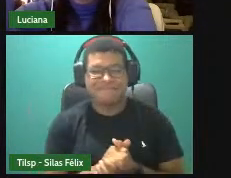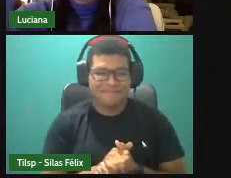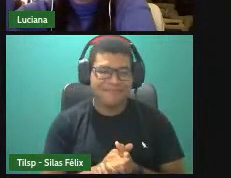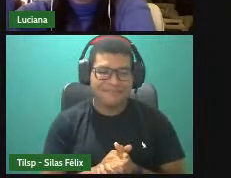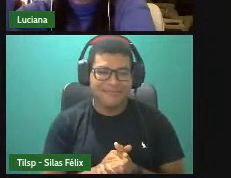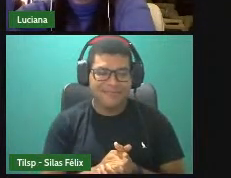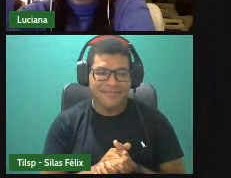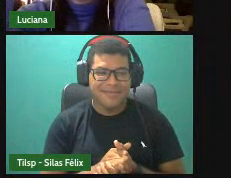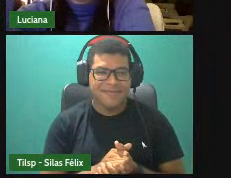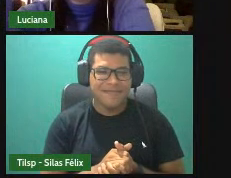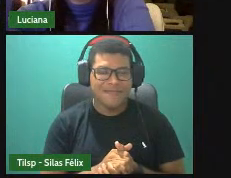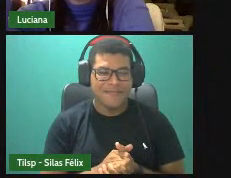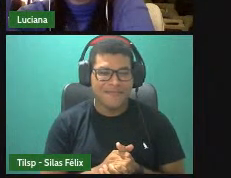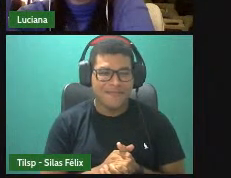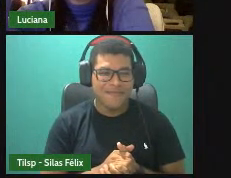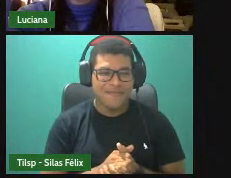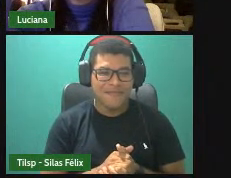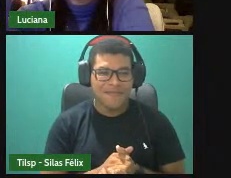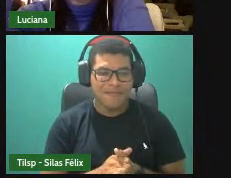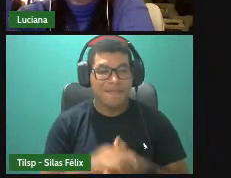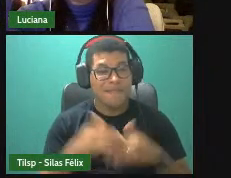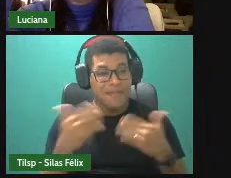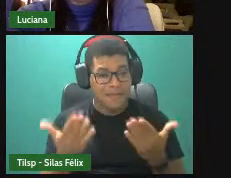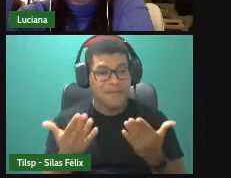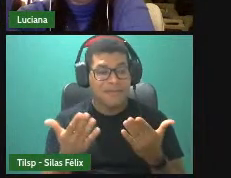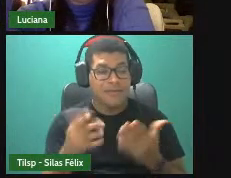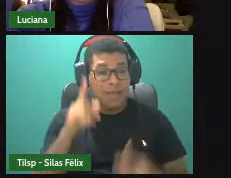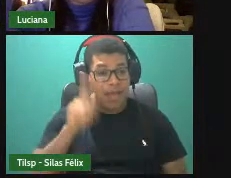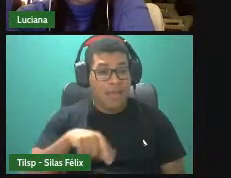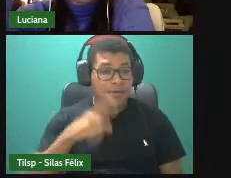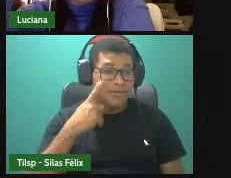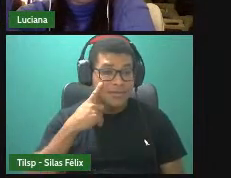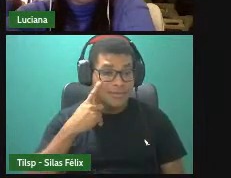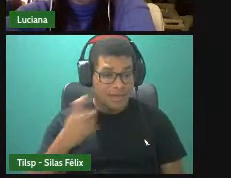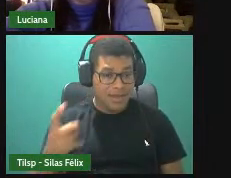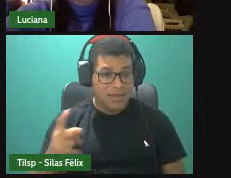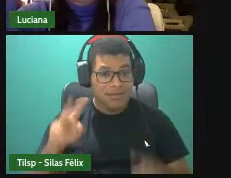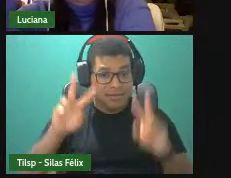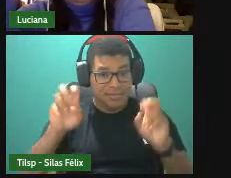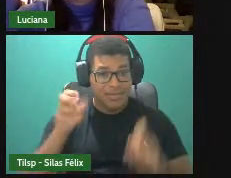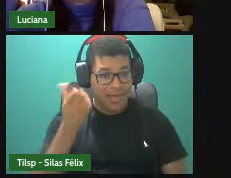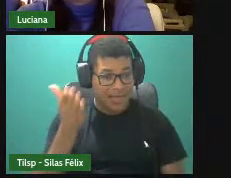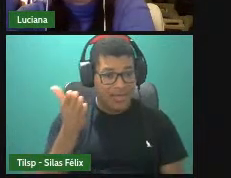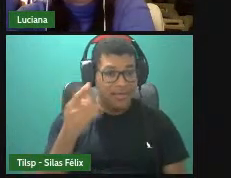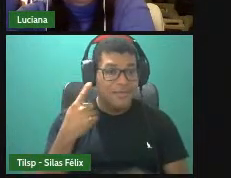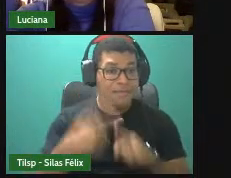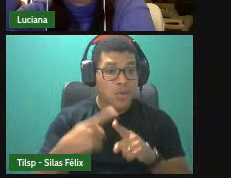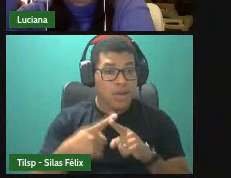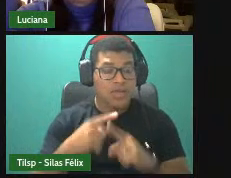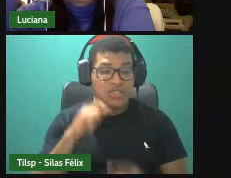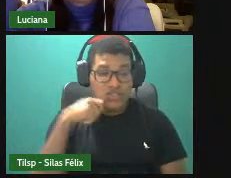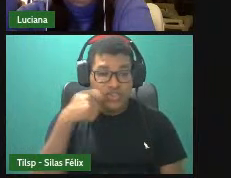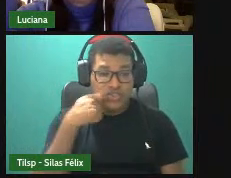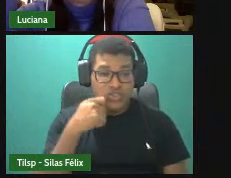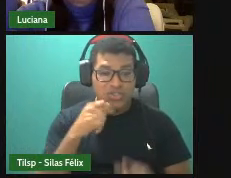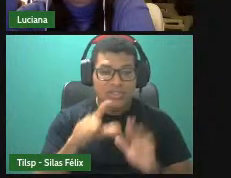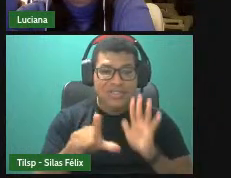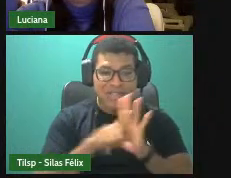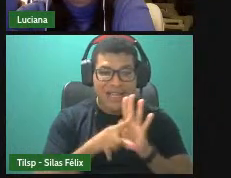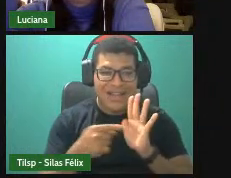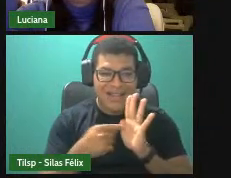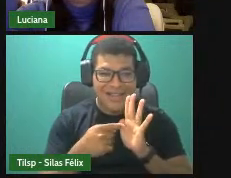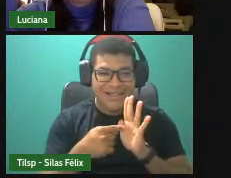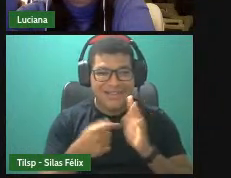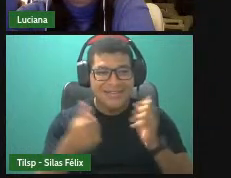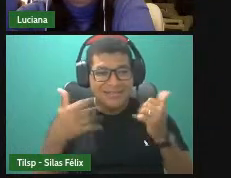Ok. E aí, então, é interessante falar, né, sobre isso, porque a odontologia legal e a parte